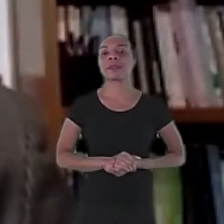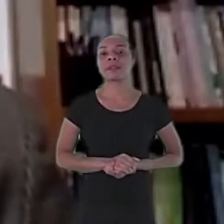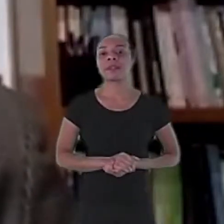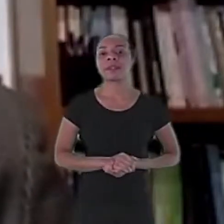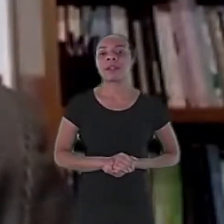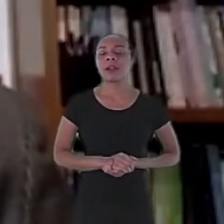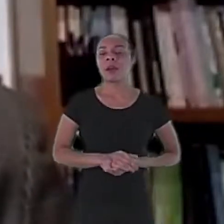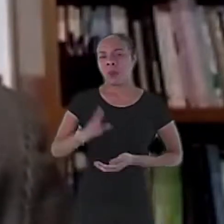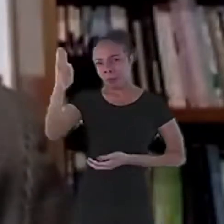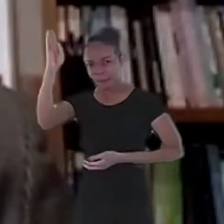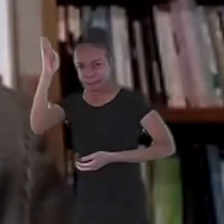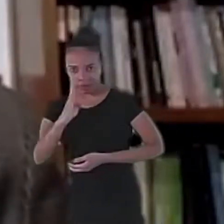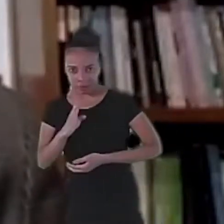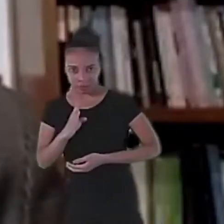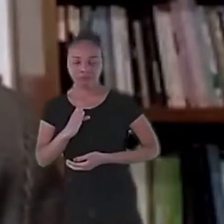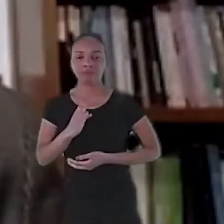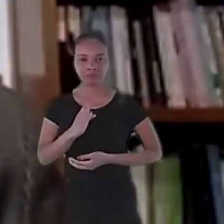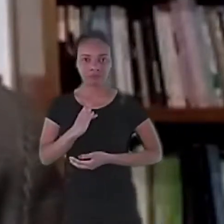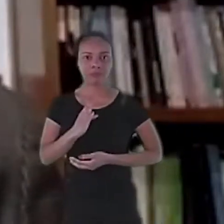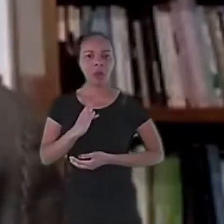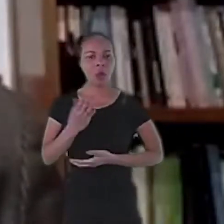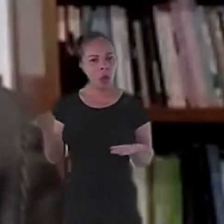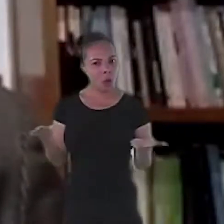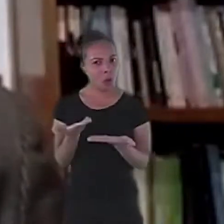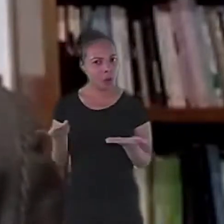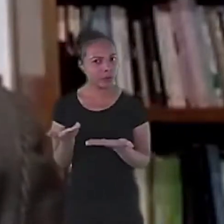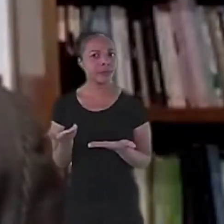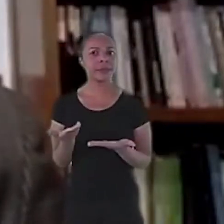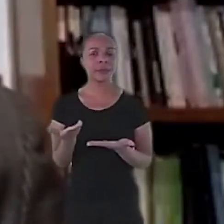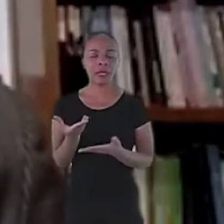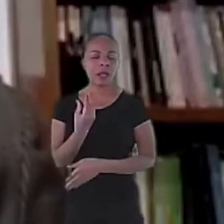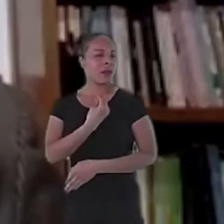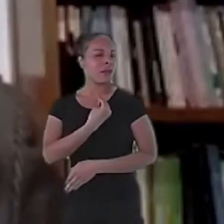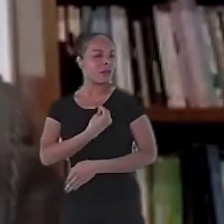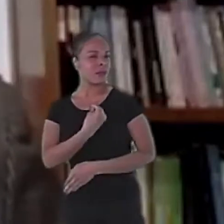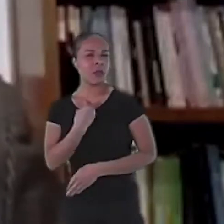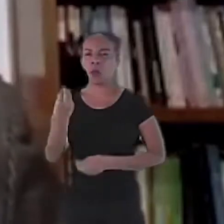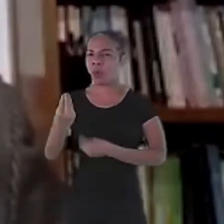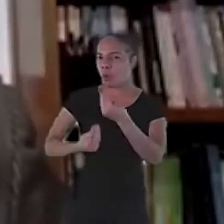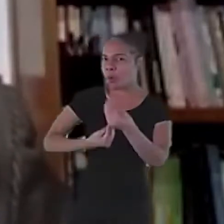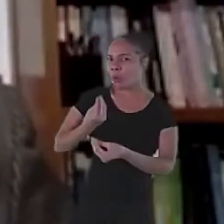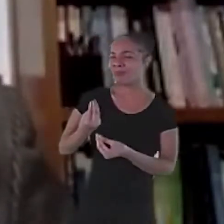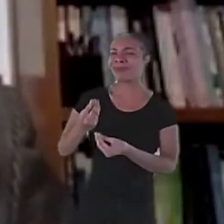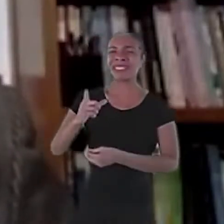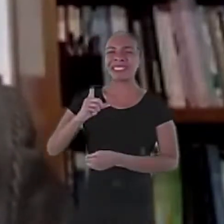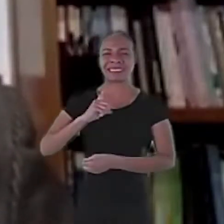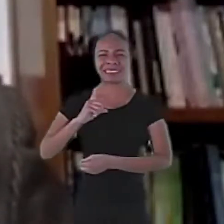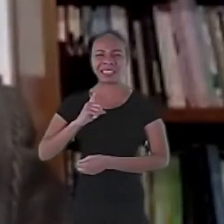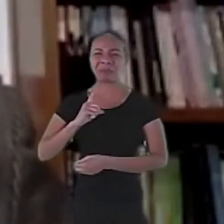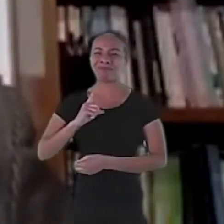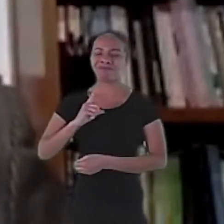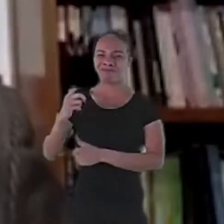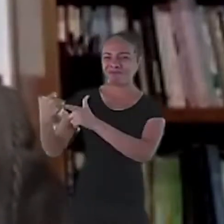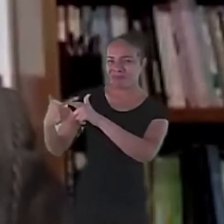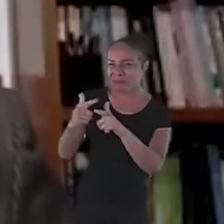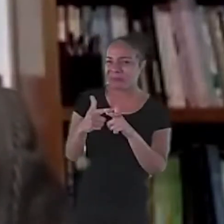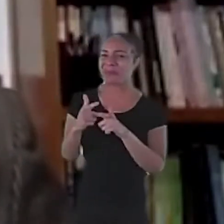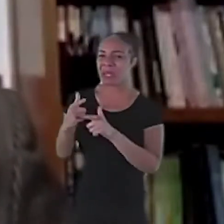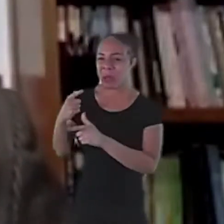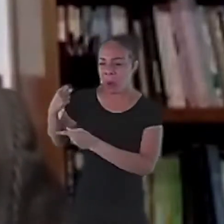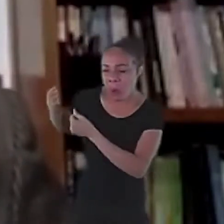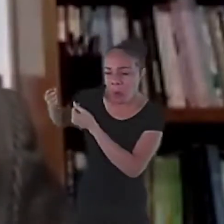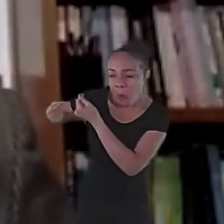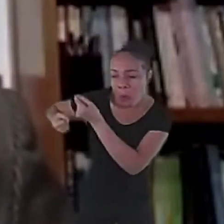o Brasil vive uma relativa estagnação econômica há várias